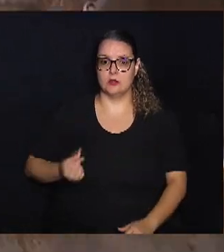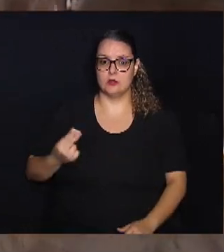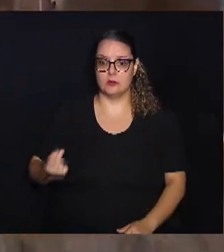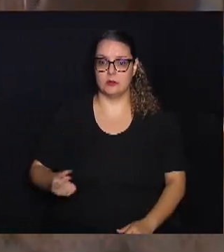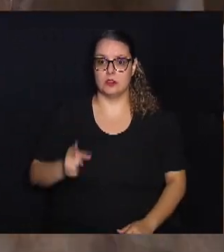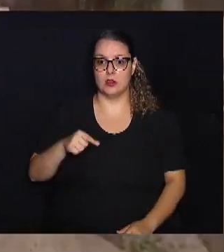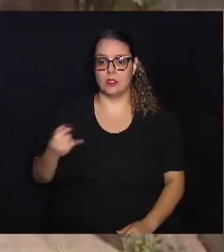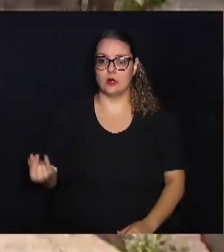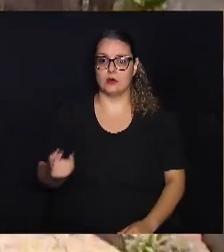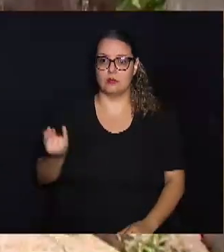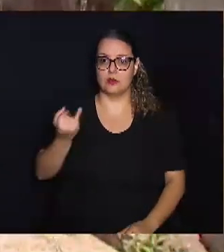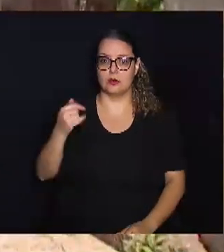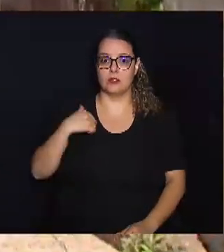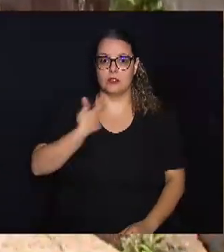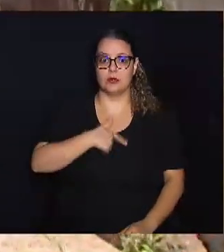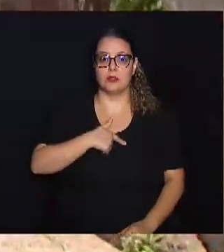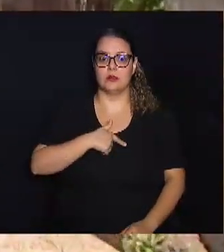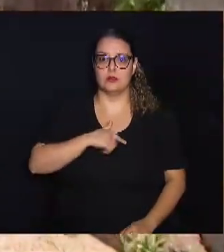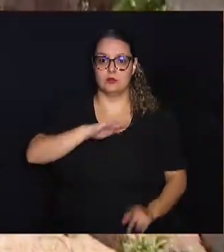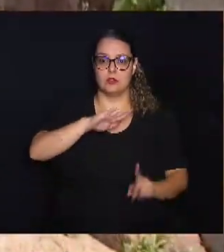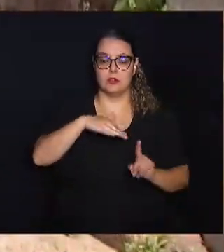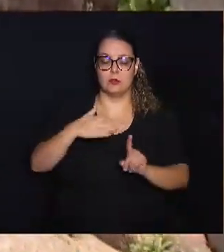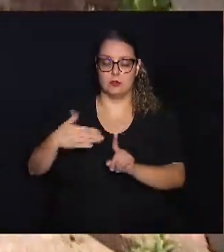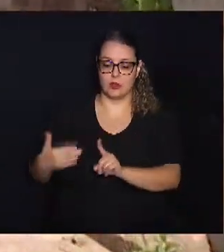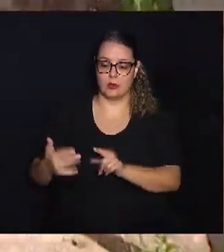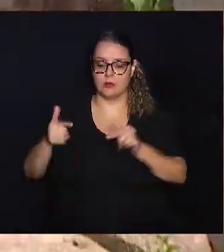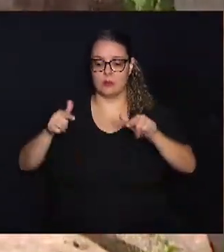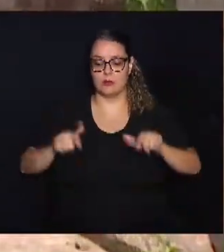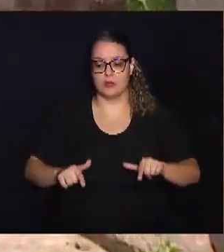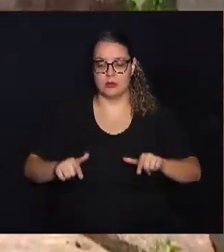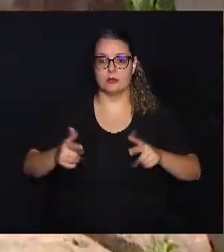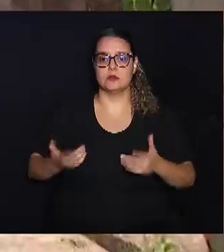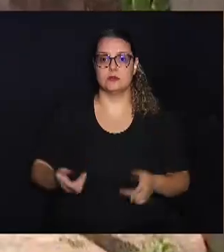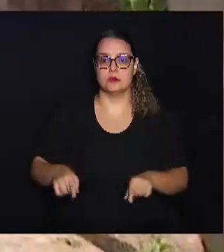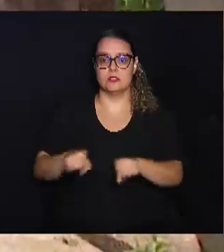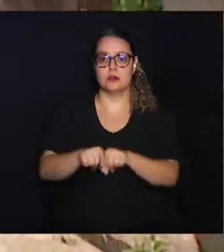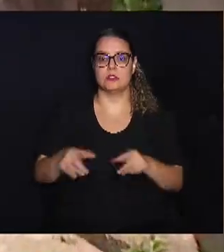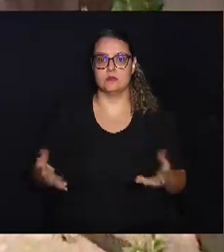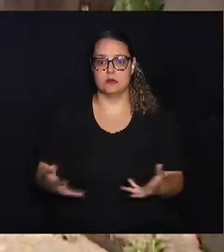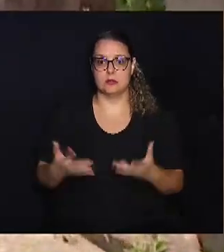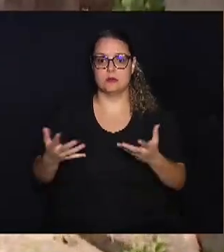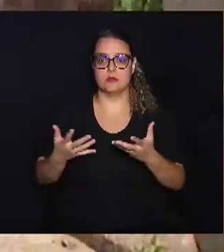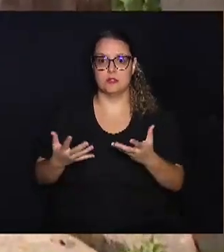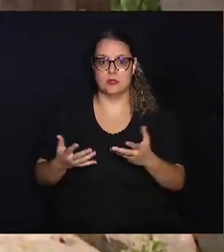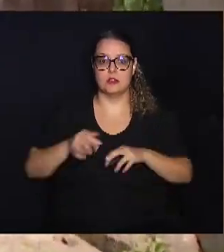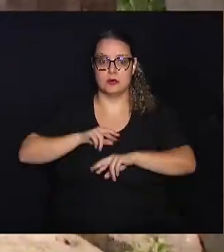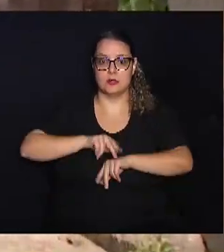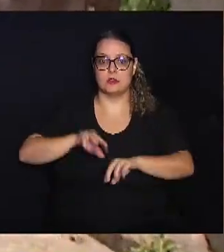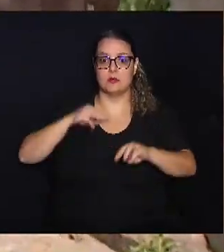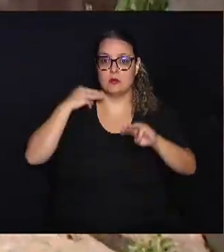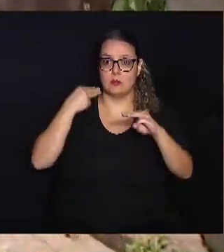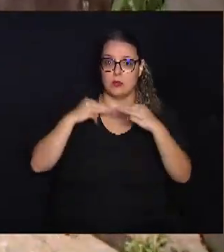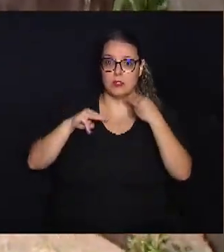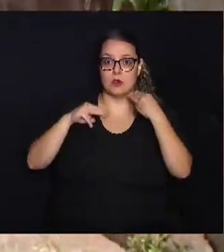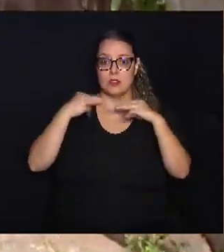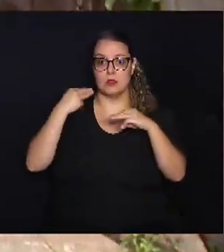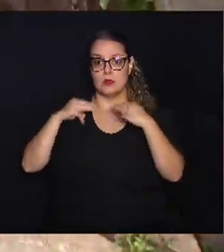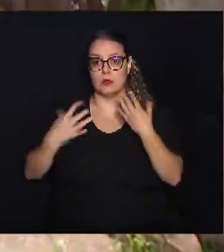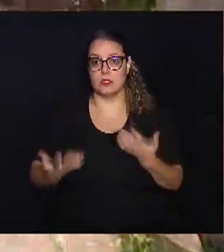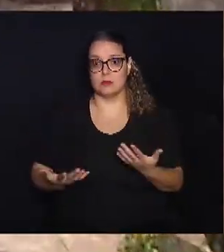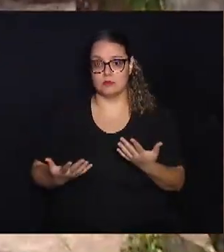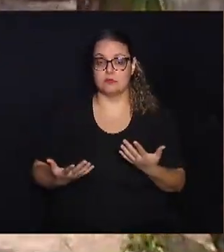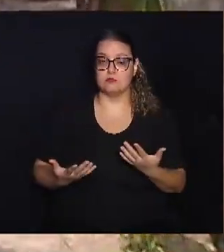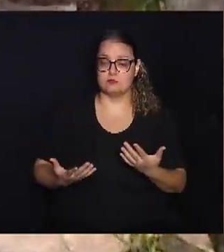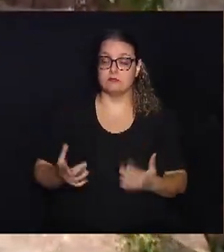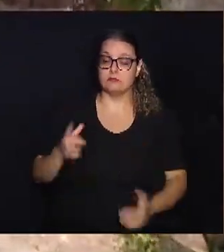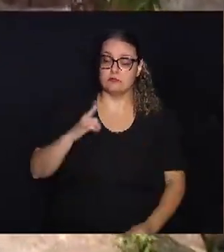que a gente esteja prestigiando esses locais. É importante também essa iniciativa de trazer música, né? Música para que você